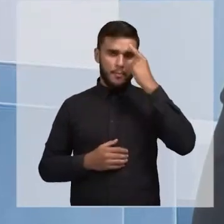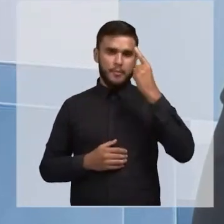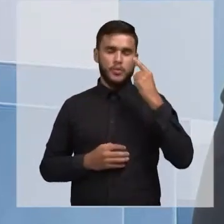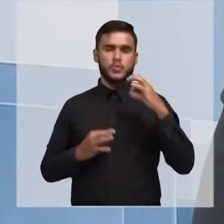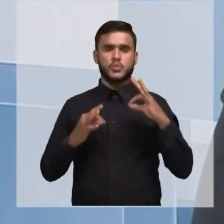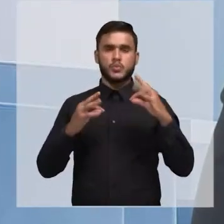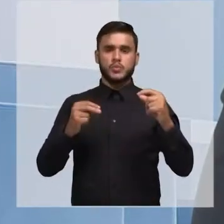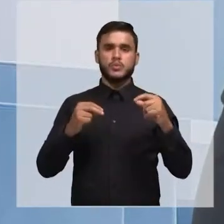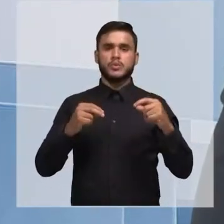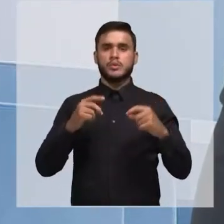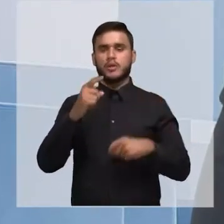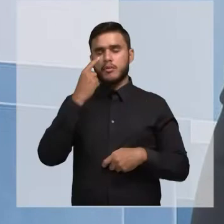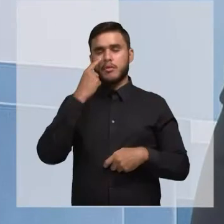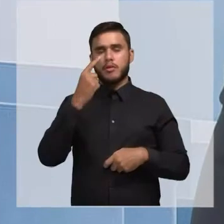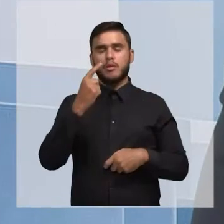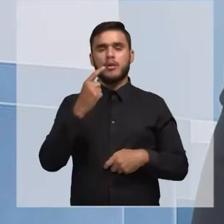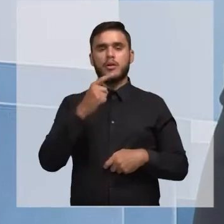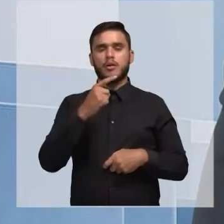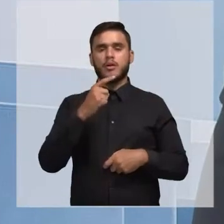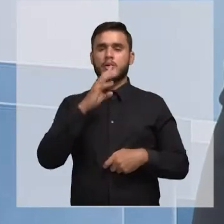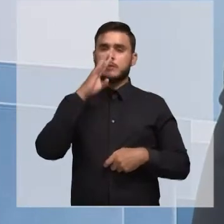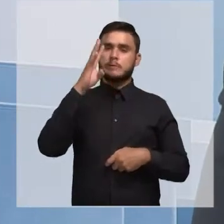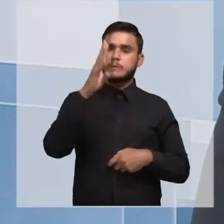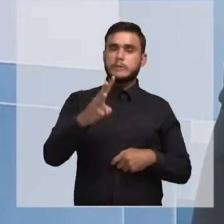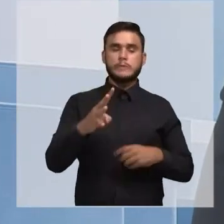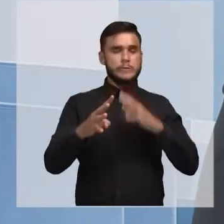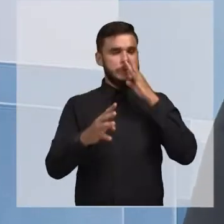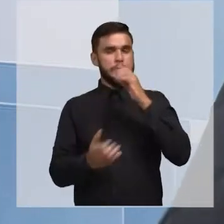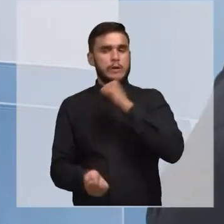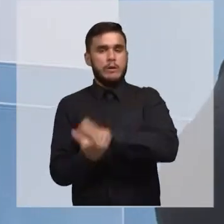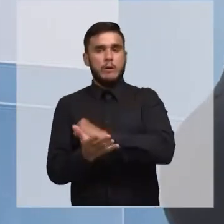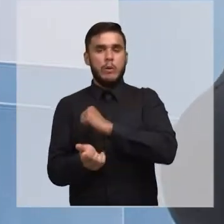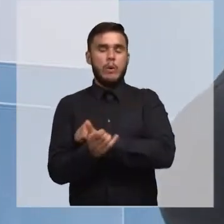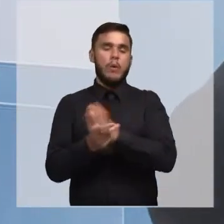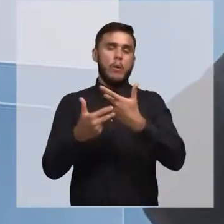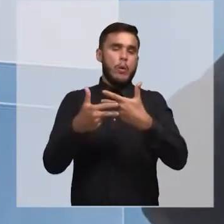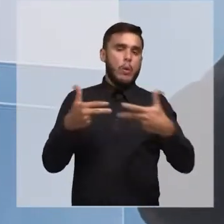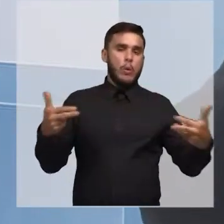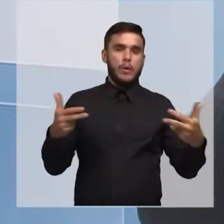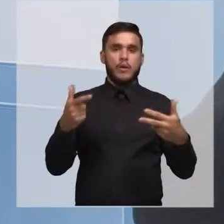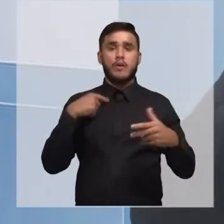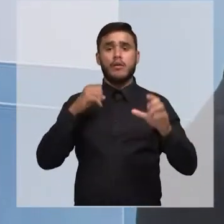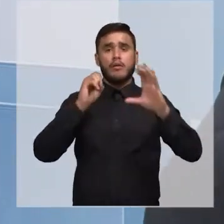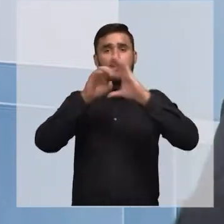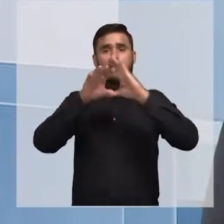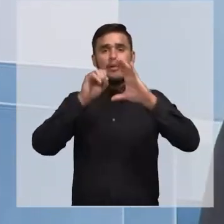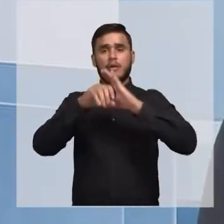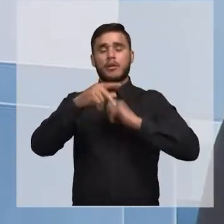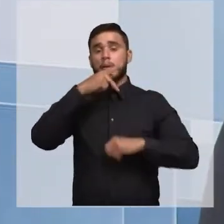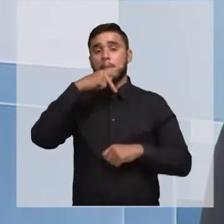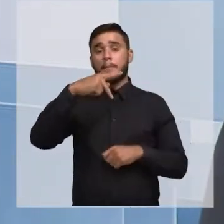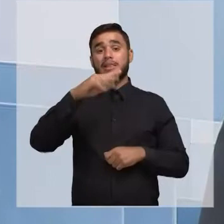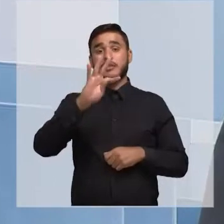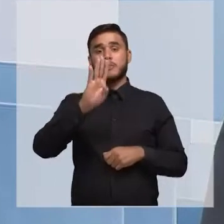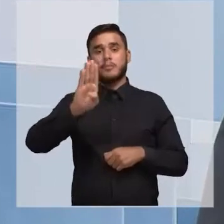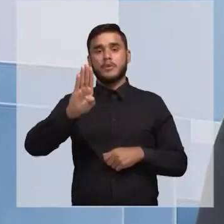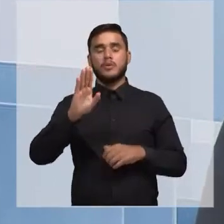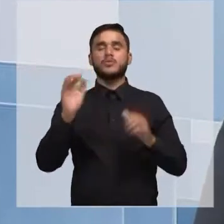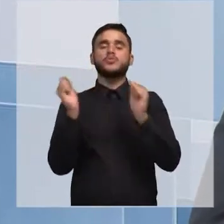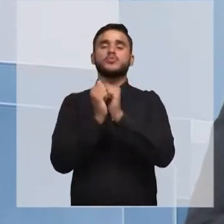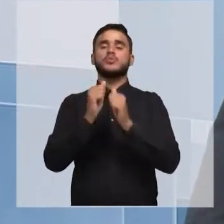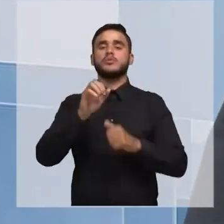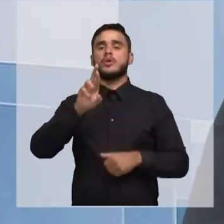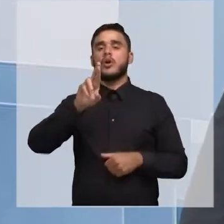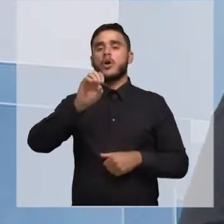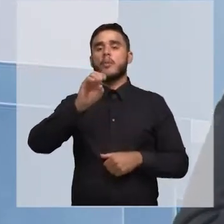do Ministério do Trabalho. Do denuncismo, de corrupção, na Rede Globo todo dia, é o PTB com o Roberto Jefferson, com a